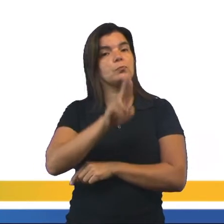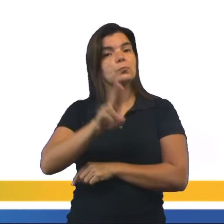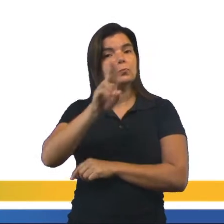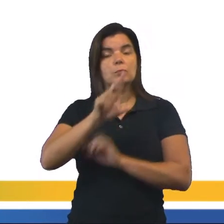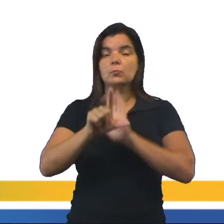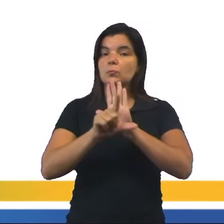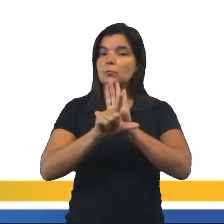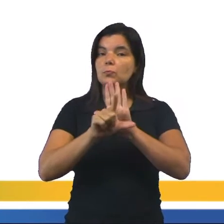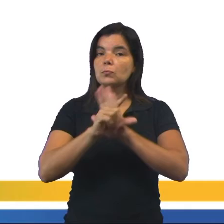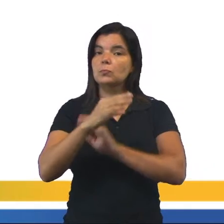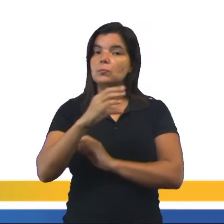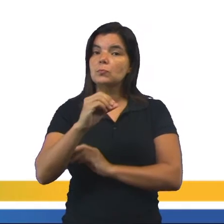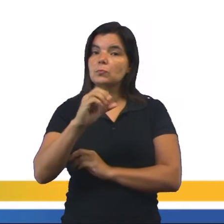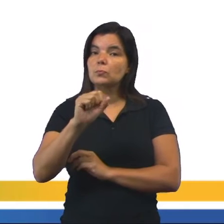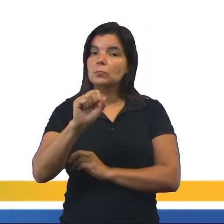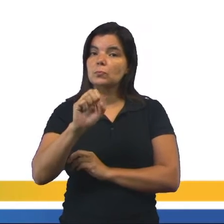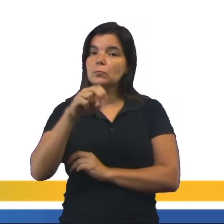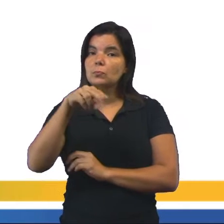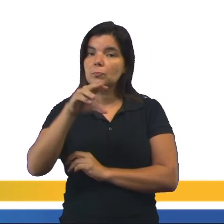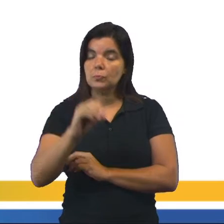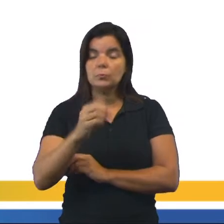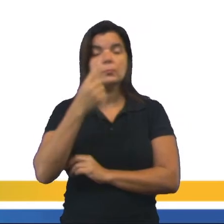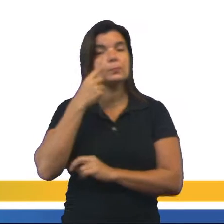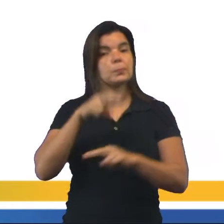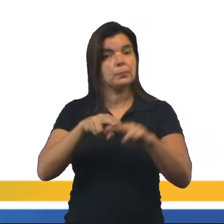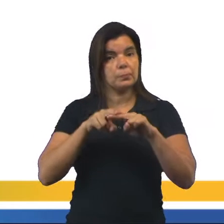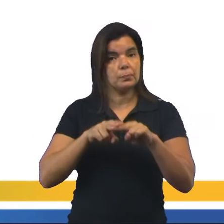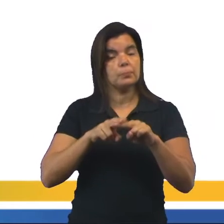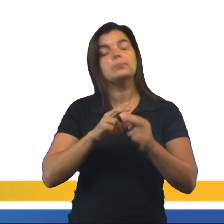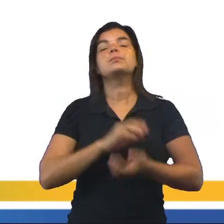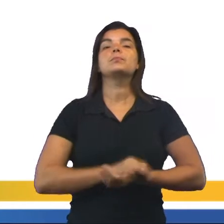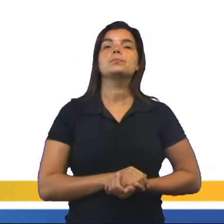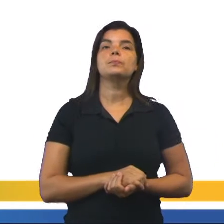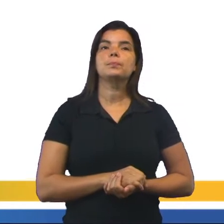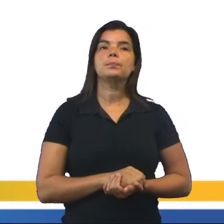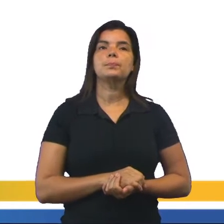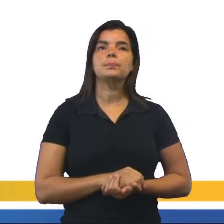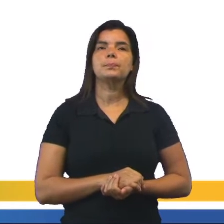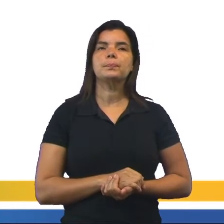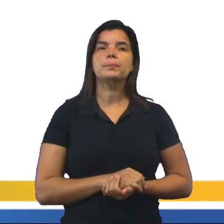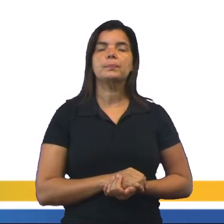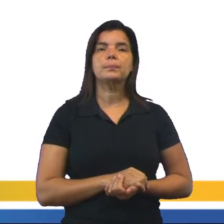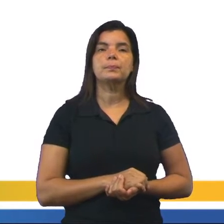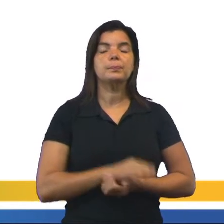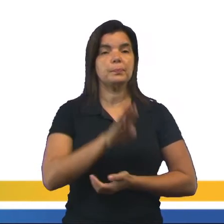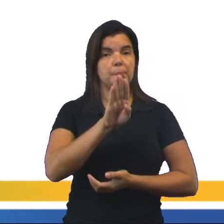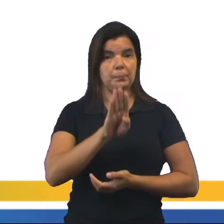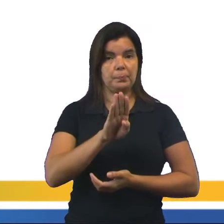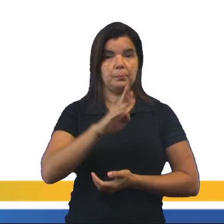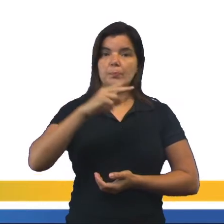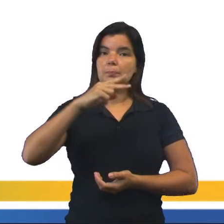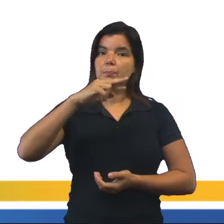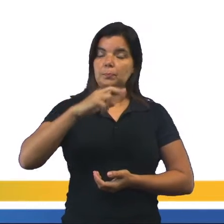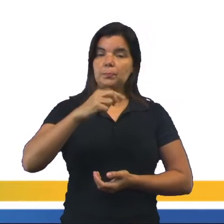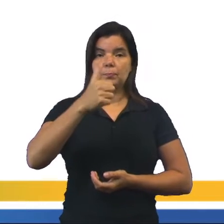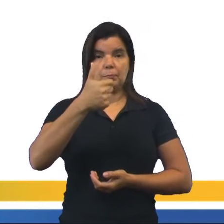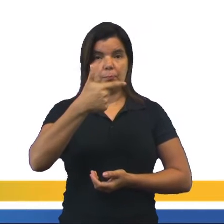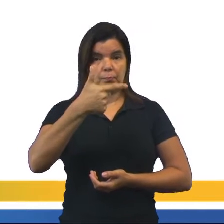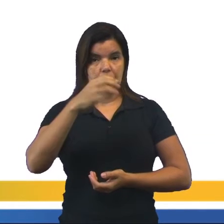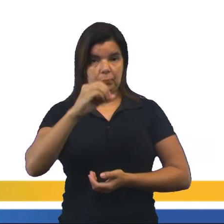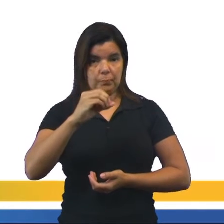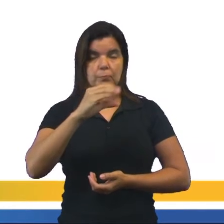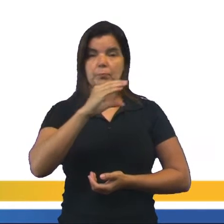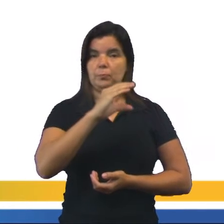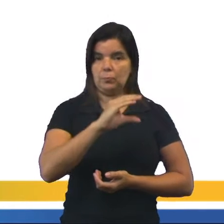utilizaremos a lei dos cossenos. Para isso, vamos considerar B